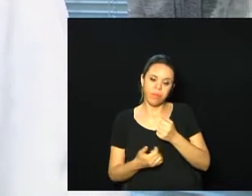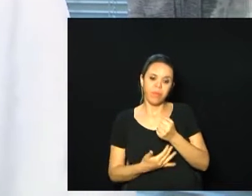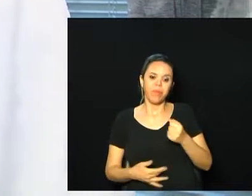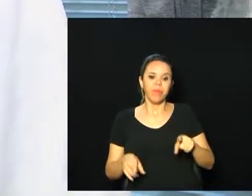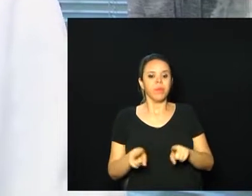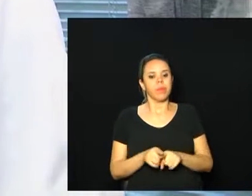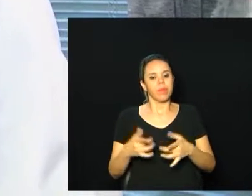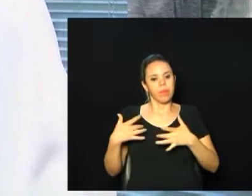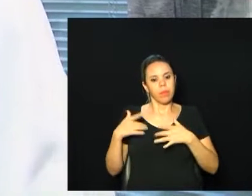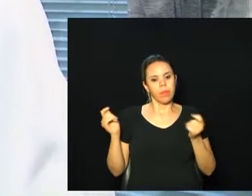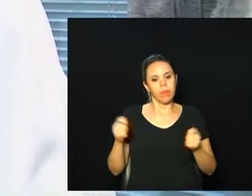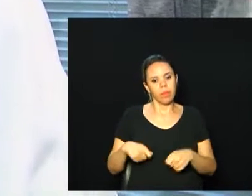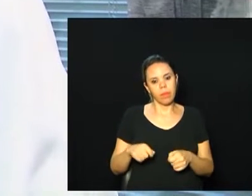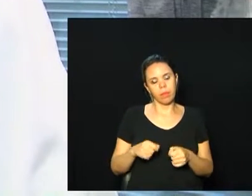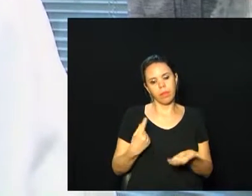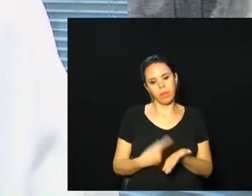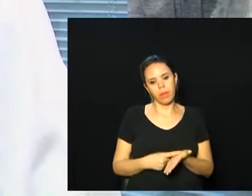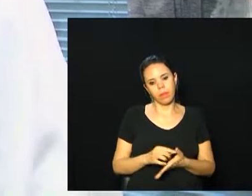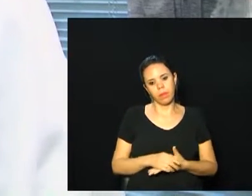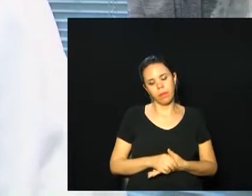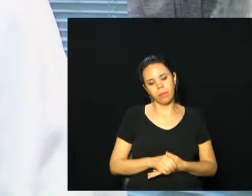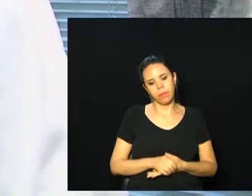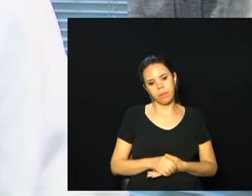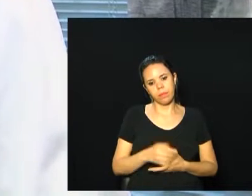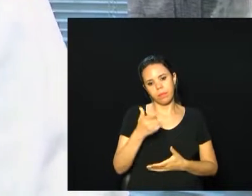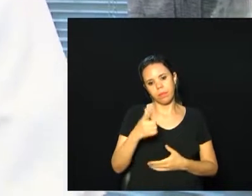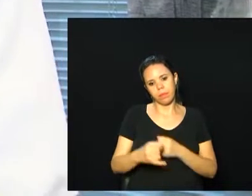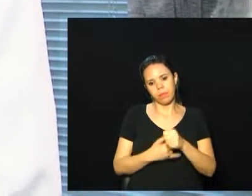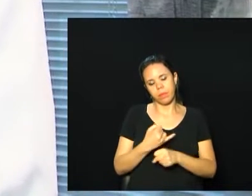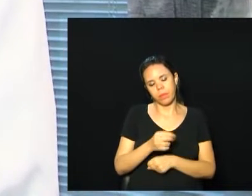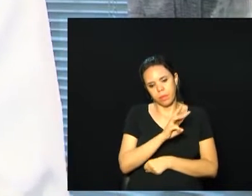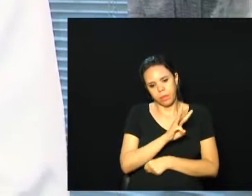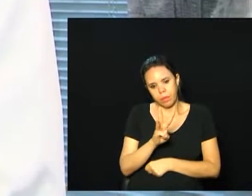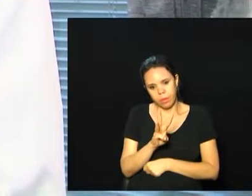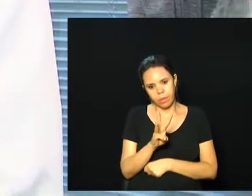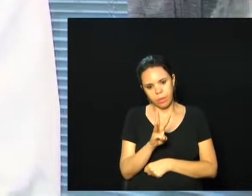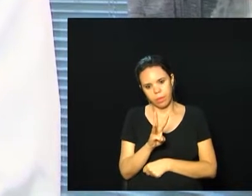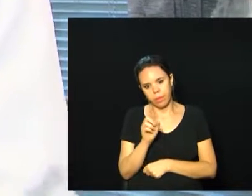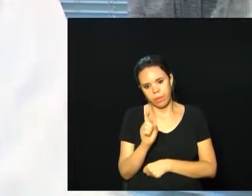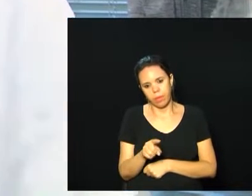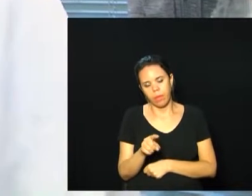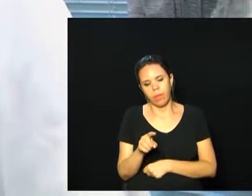essa possibilidade do agendamento. Pode repetir o site, por favor? É